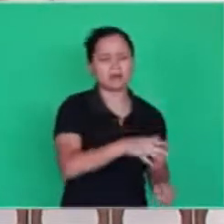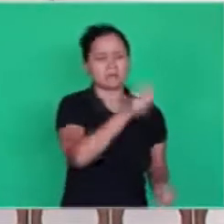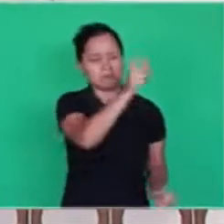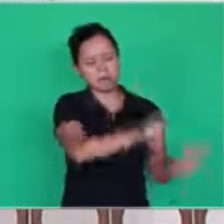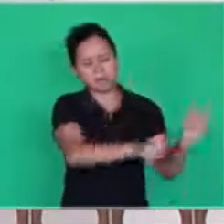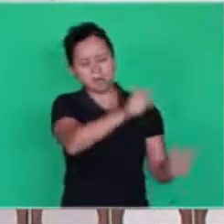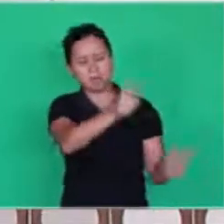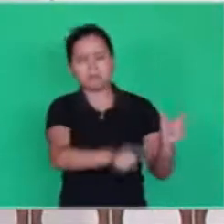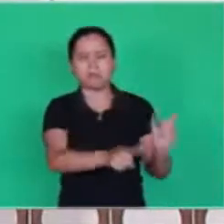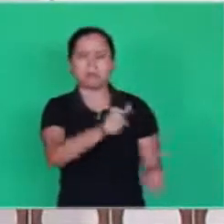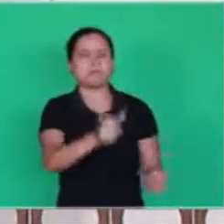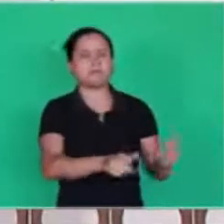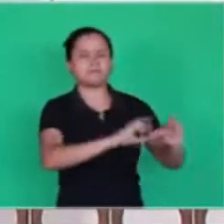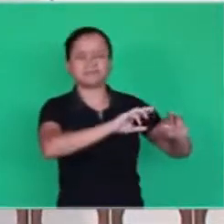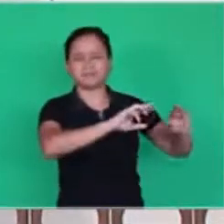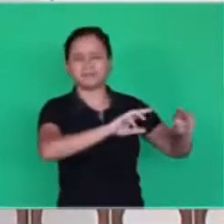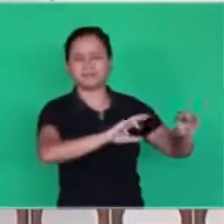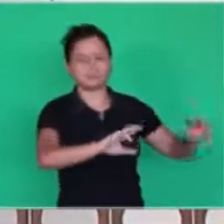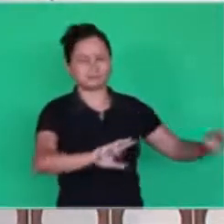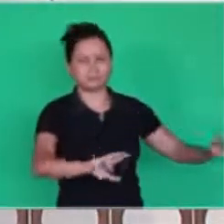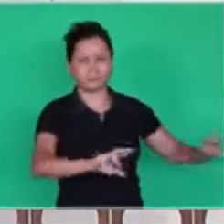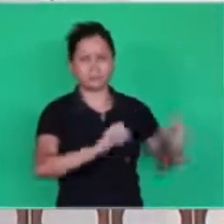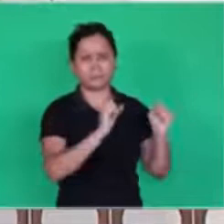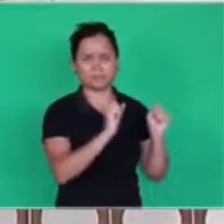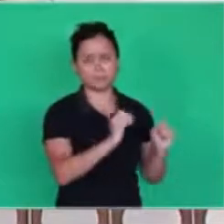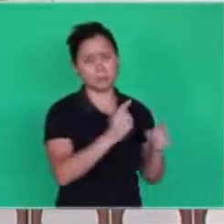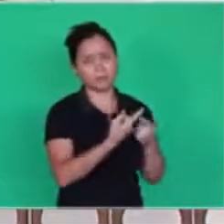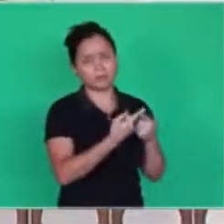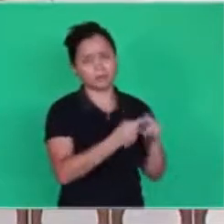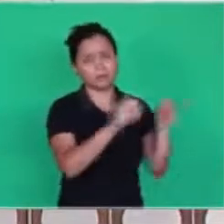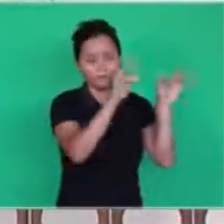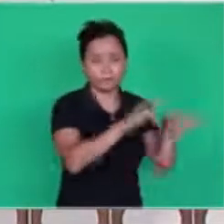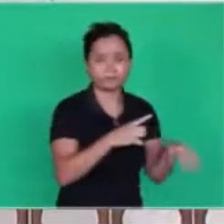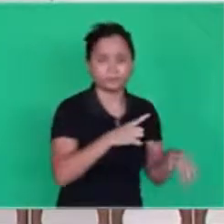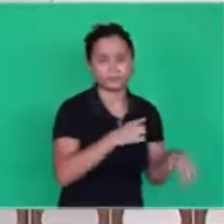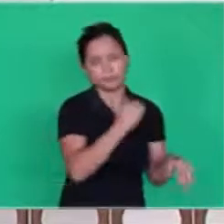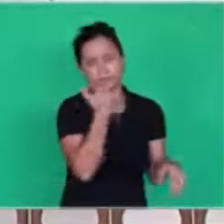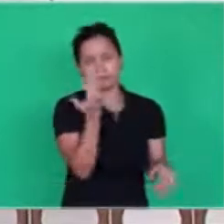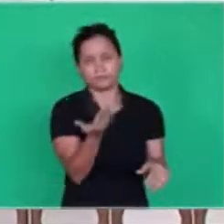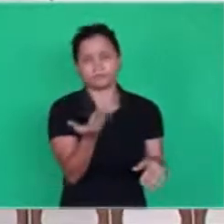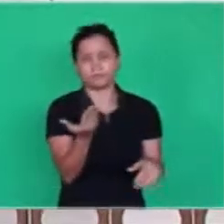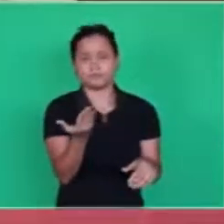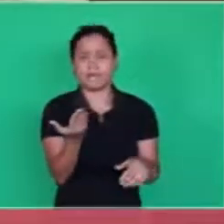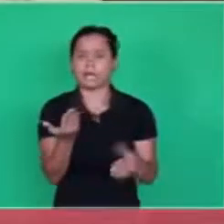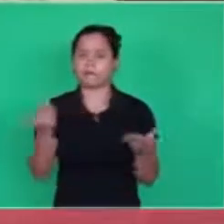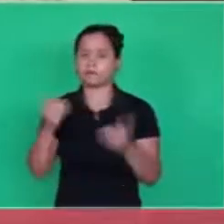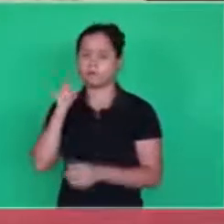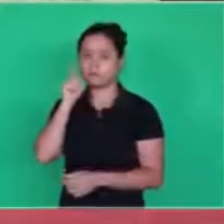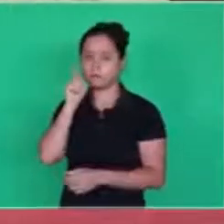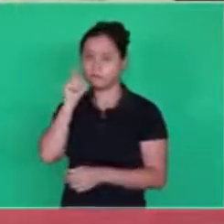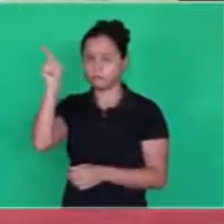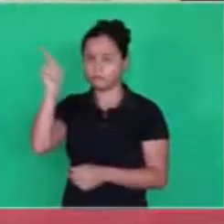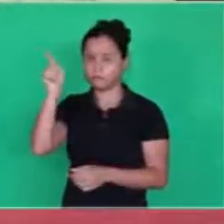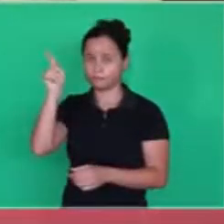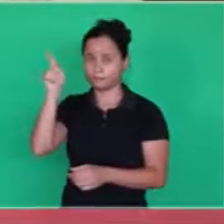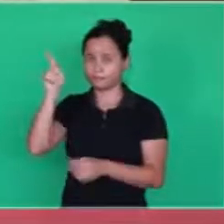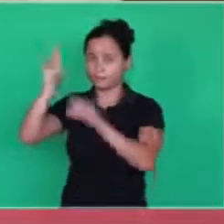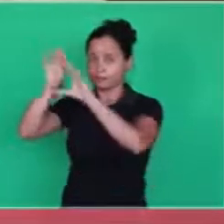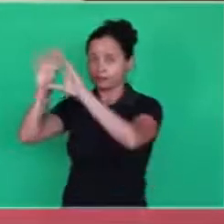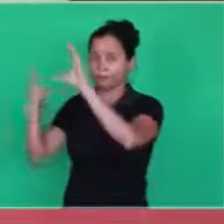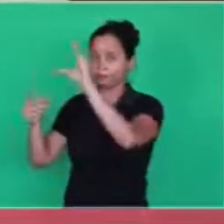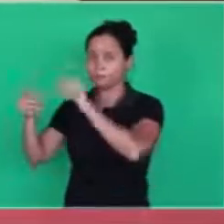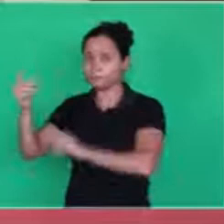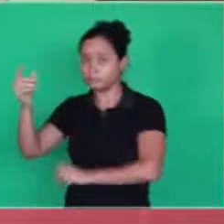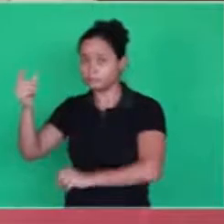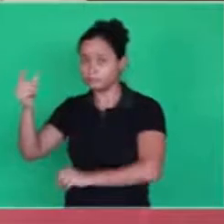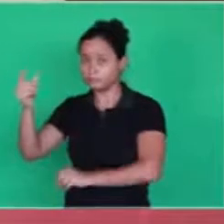há uma outra vida, que é da obra redentora. Então, esta permanece. Por